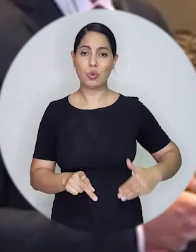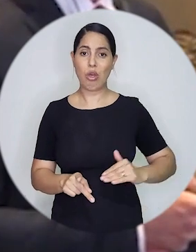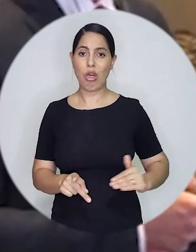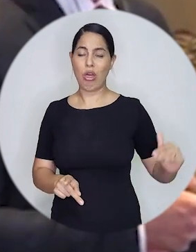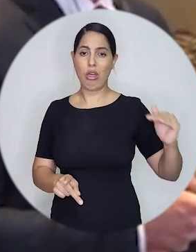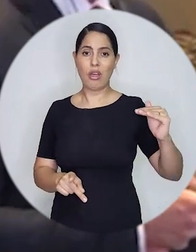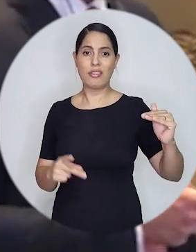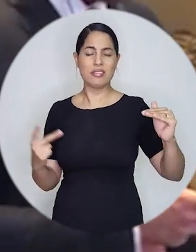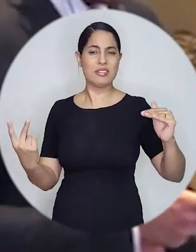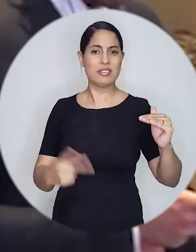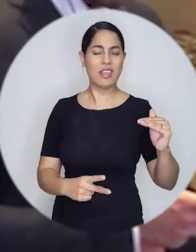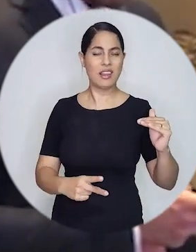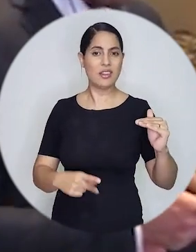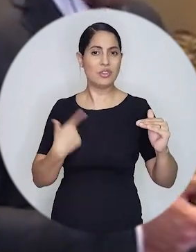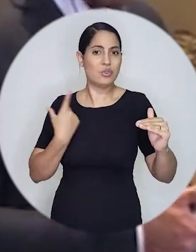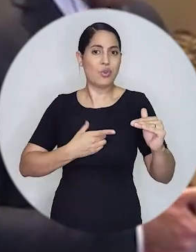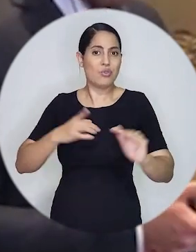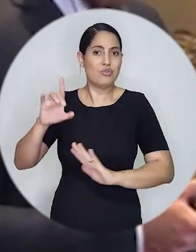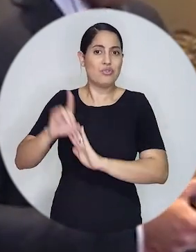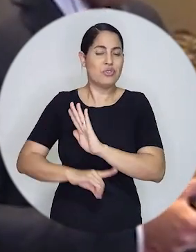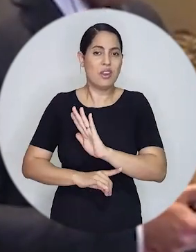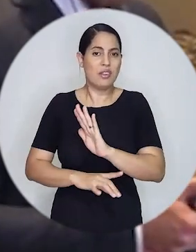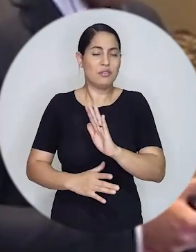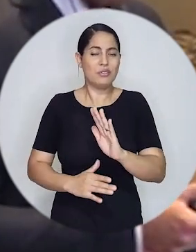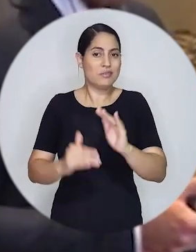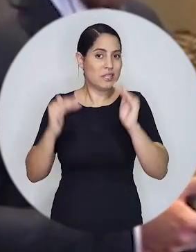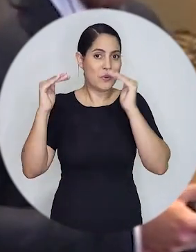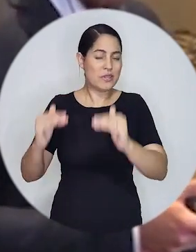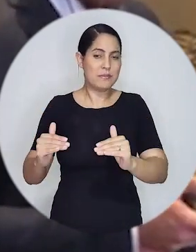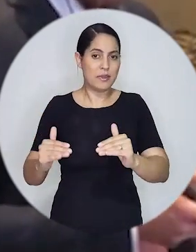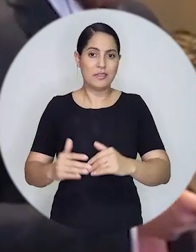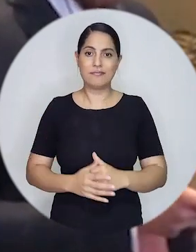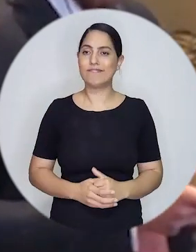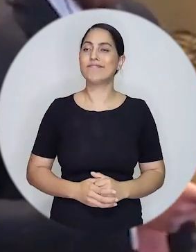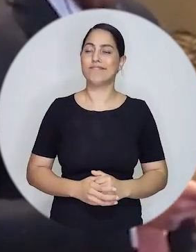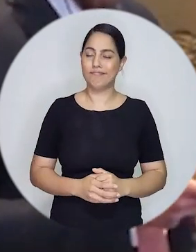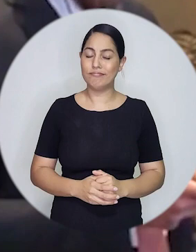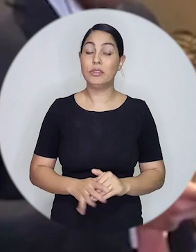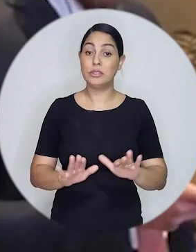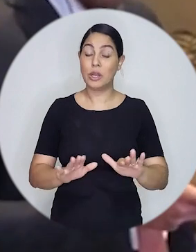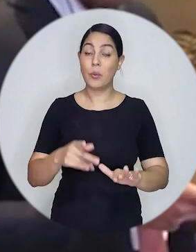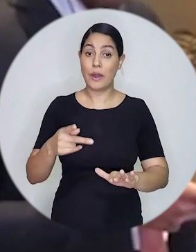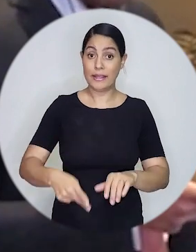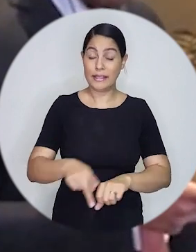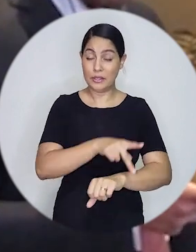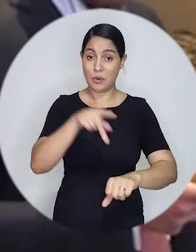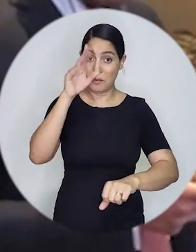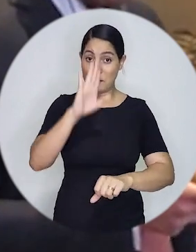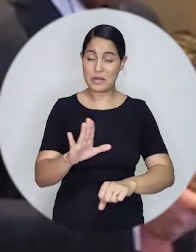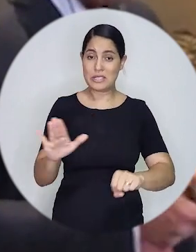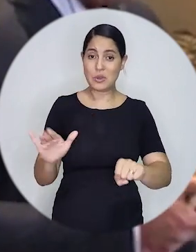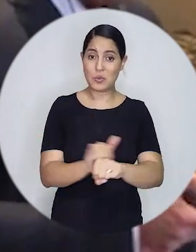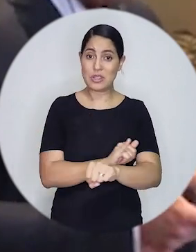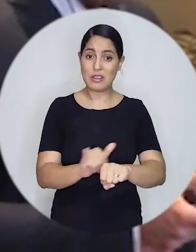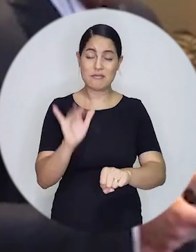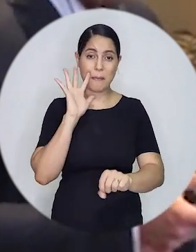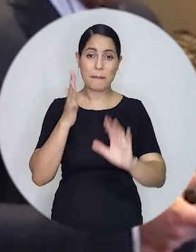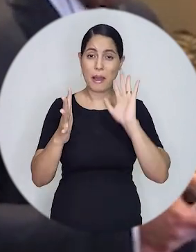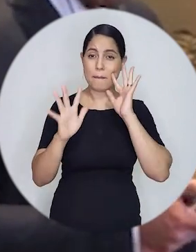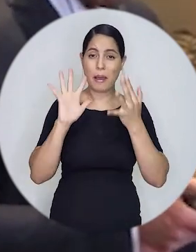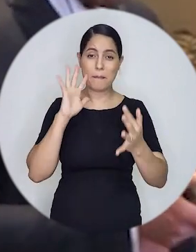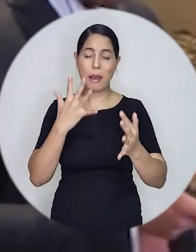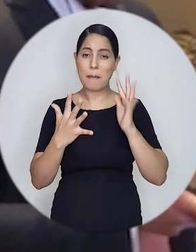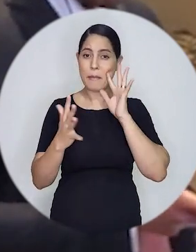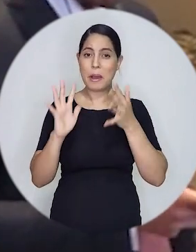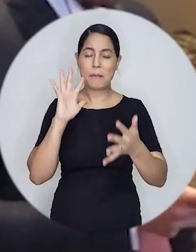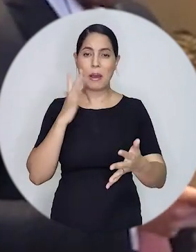autoridade pública que seja considerado violador de garantias. Nosso estado ele é um estado que, infelizmente, nós não temos uma uniformização de